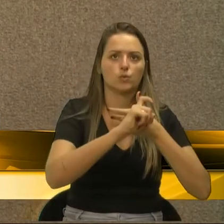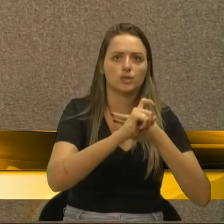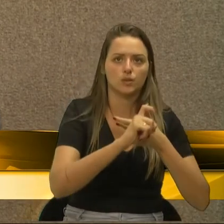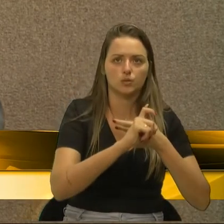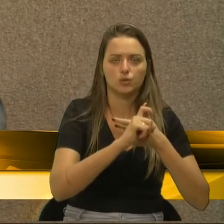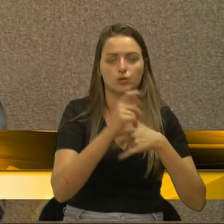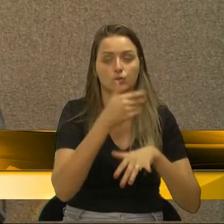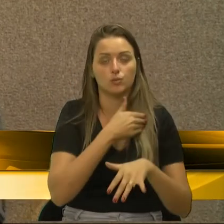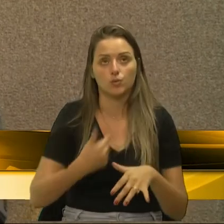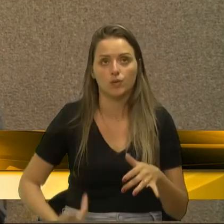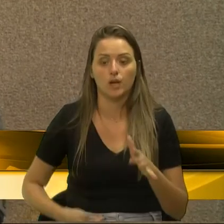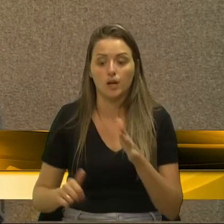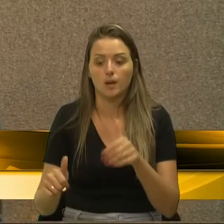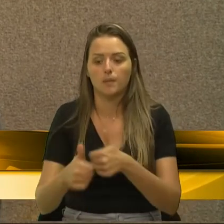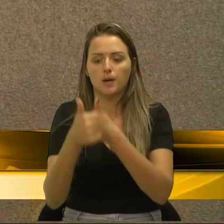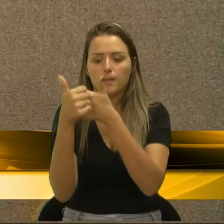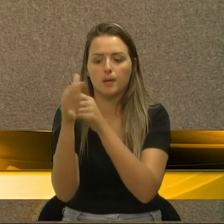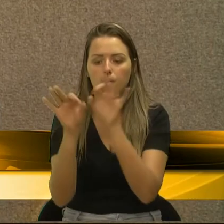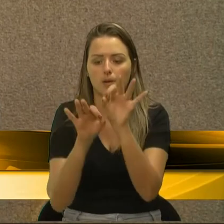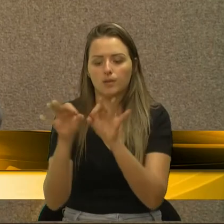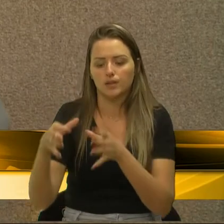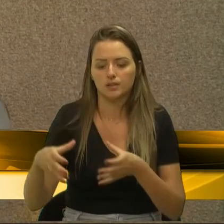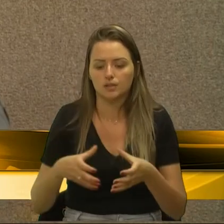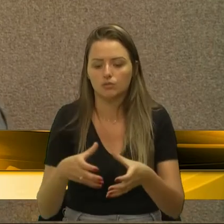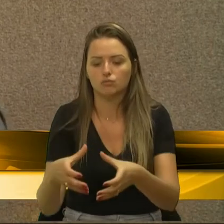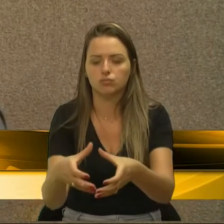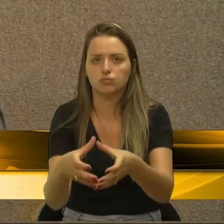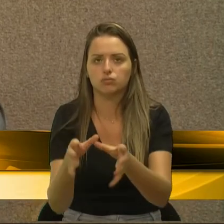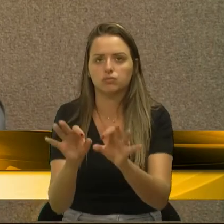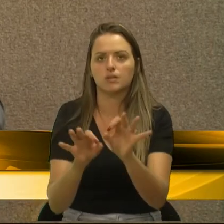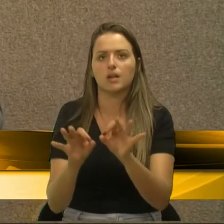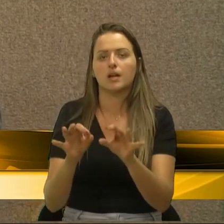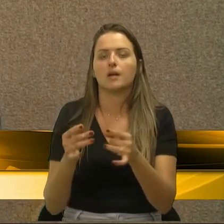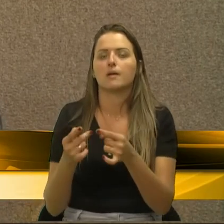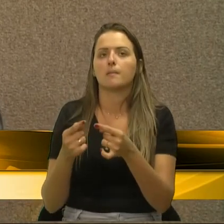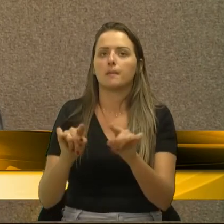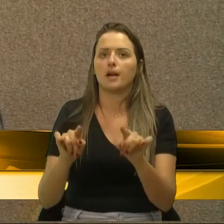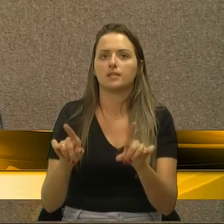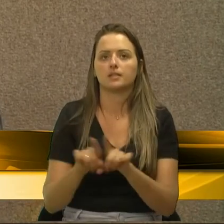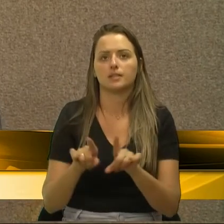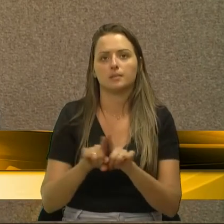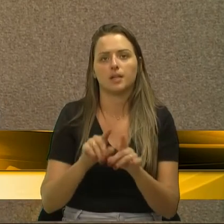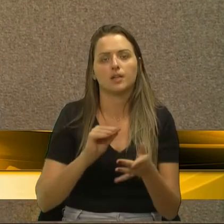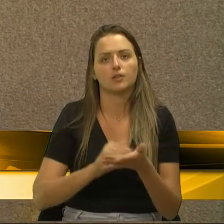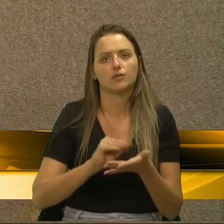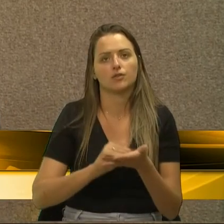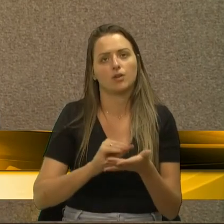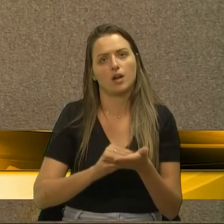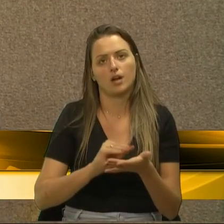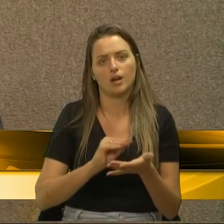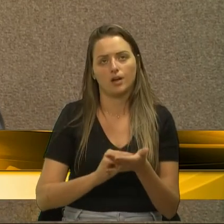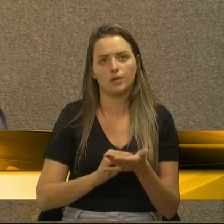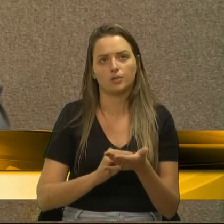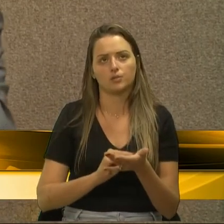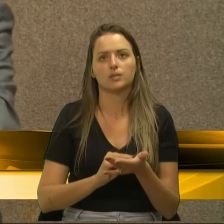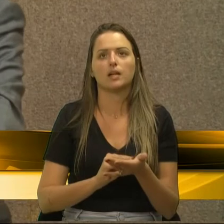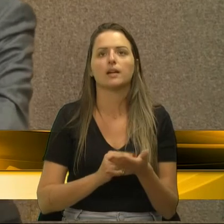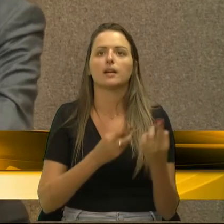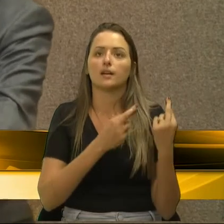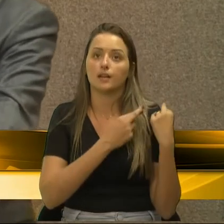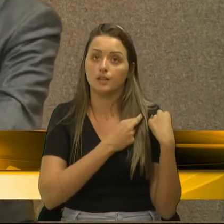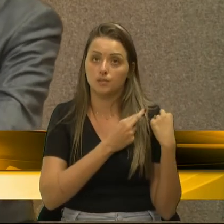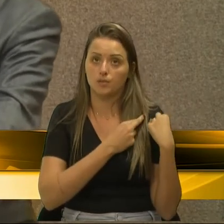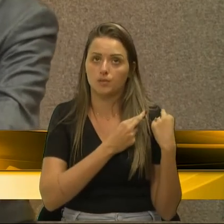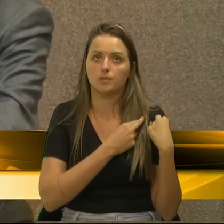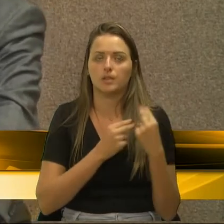melhorias, para o saneamento básico, para esse fim, mas também existe uma grande parcela de culpa, vereadora